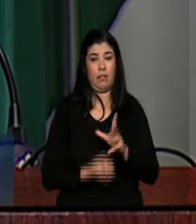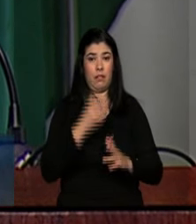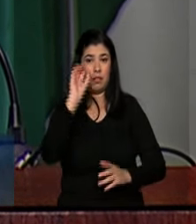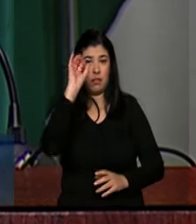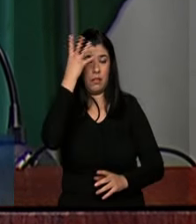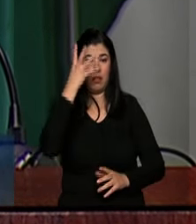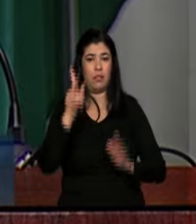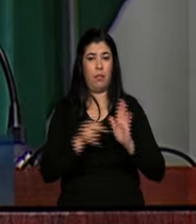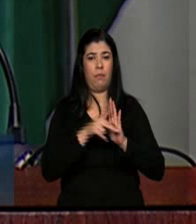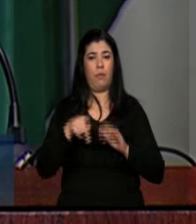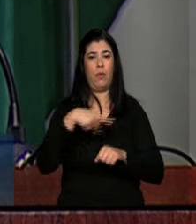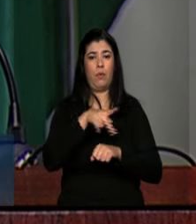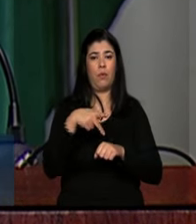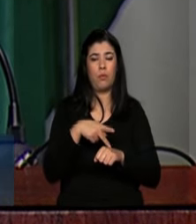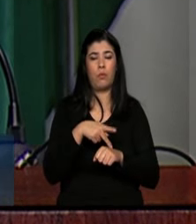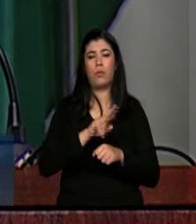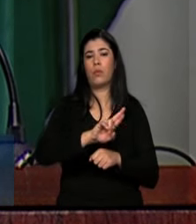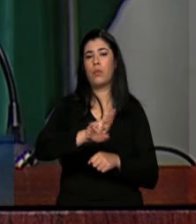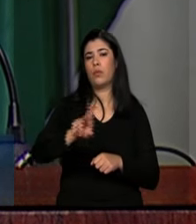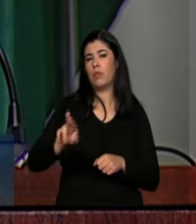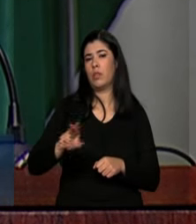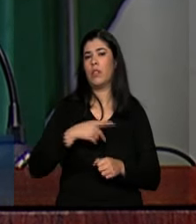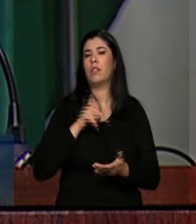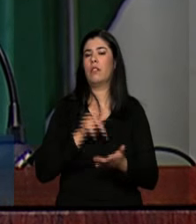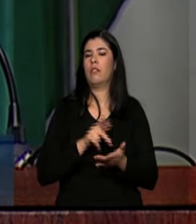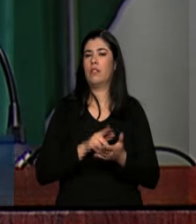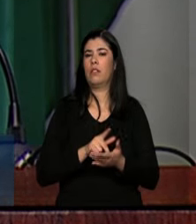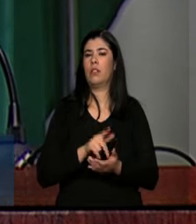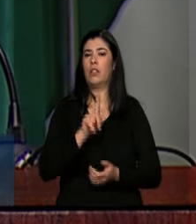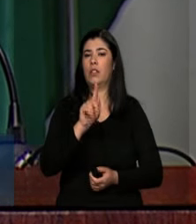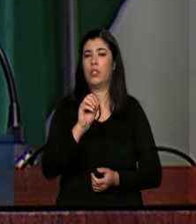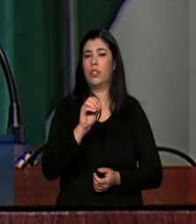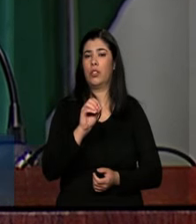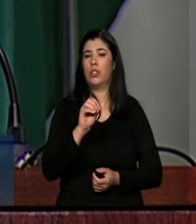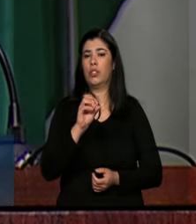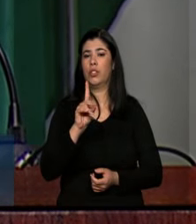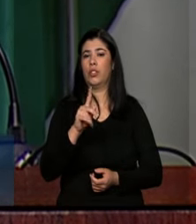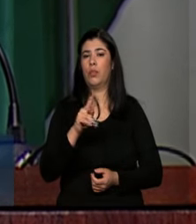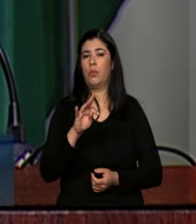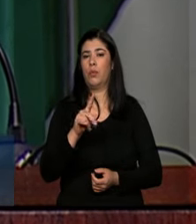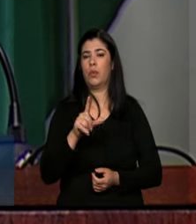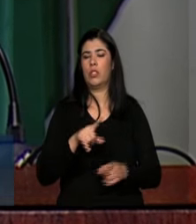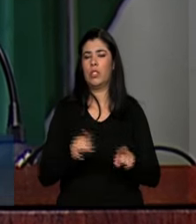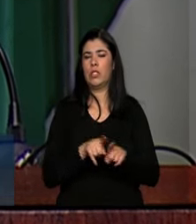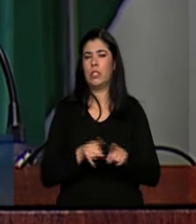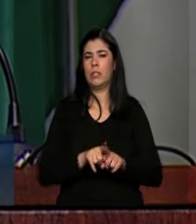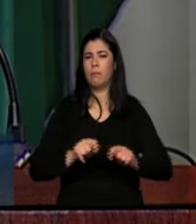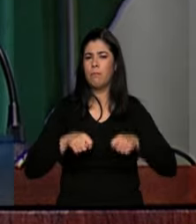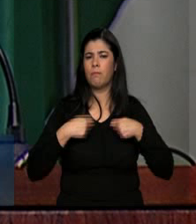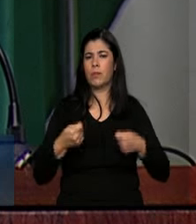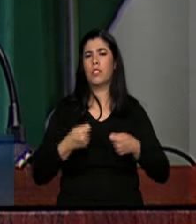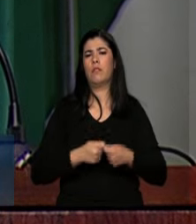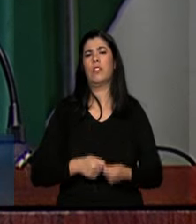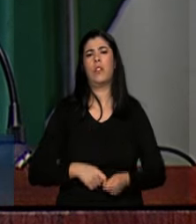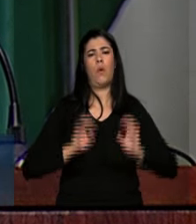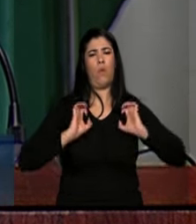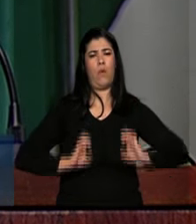decisórias internacionais condizentes com a realidade geopolítica e os imperativos éticos próprios da nossa